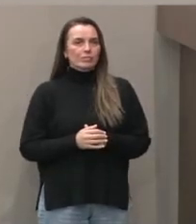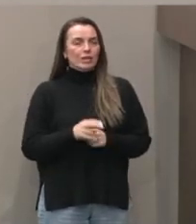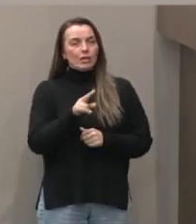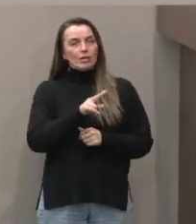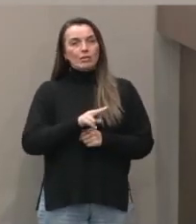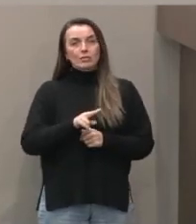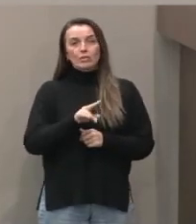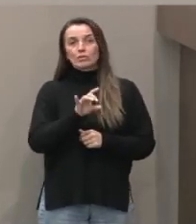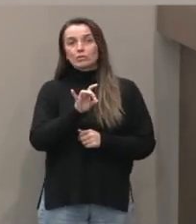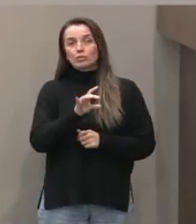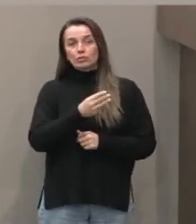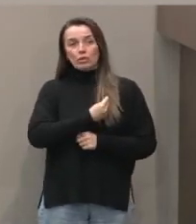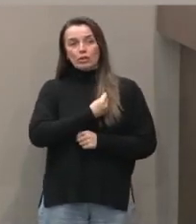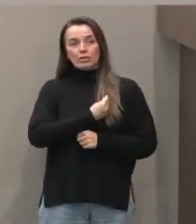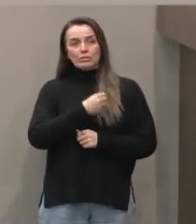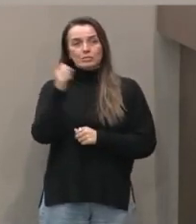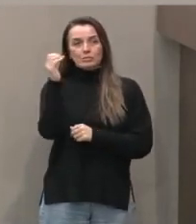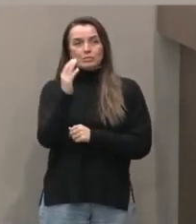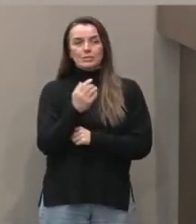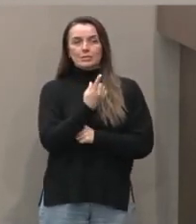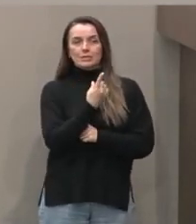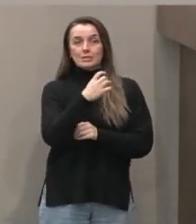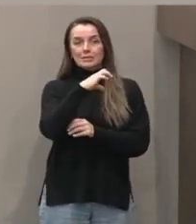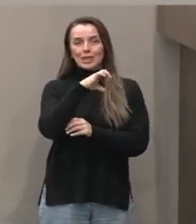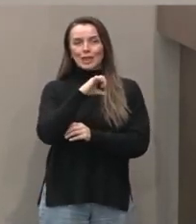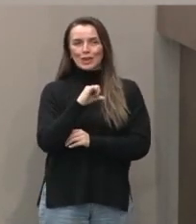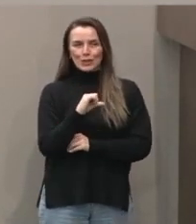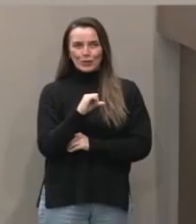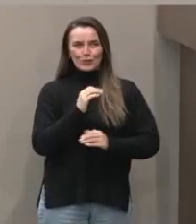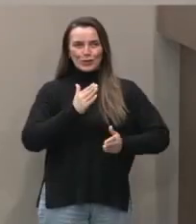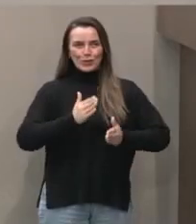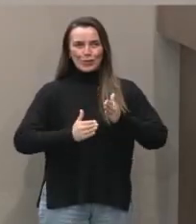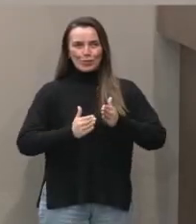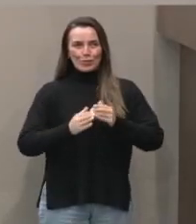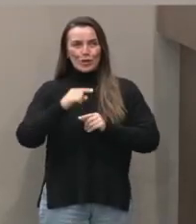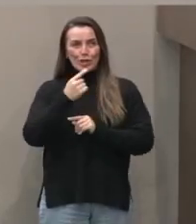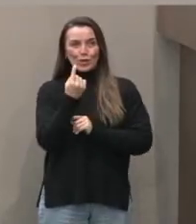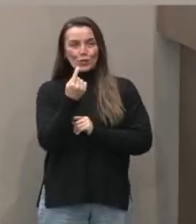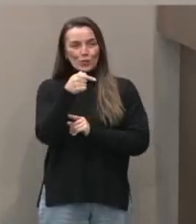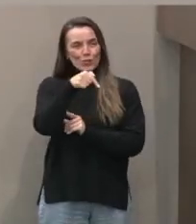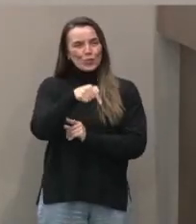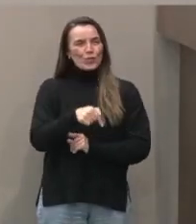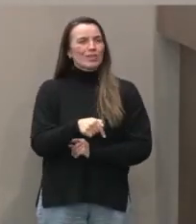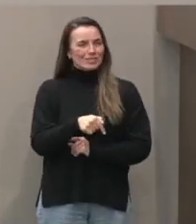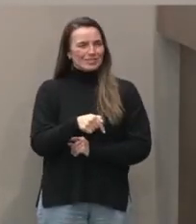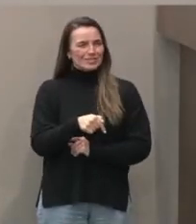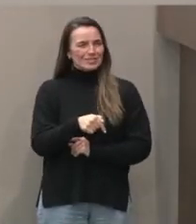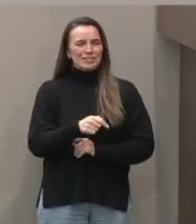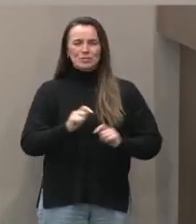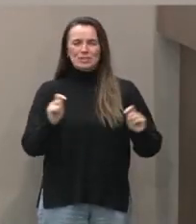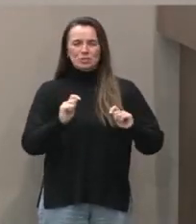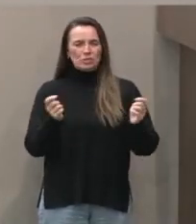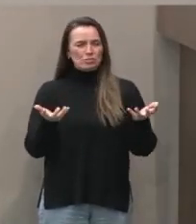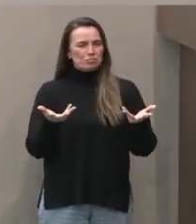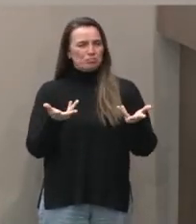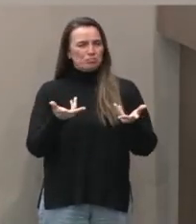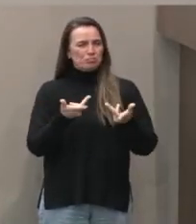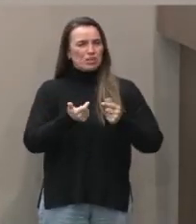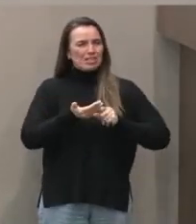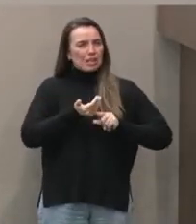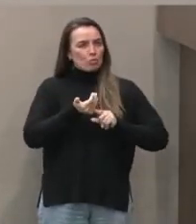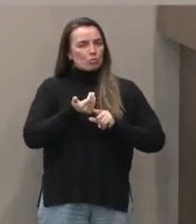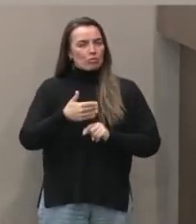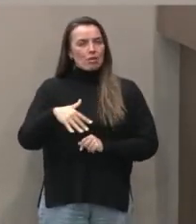aparelhos desses existem no Brasil, um localizado aqui. Então isso é alta tecnologia, tecnologia